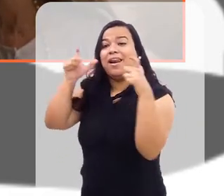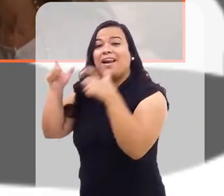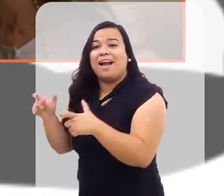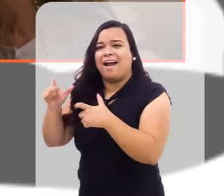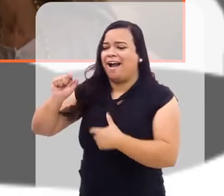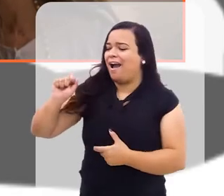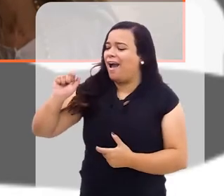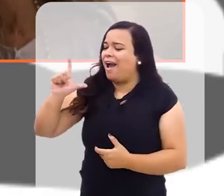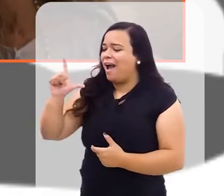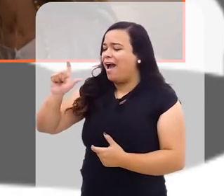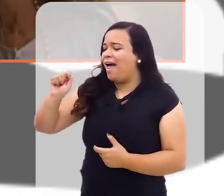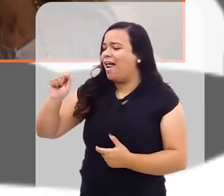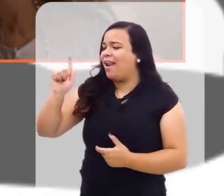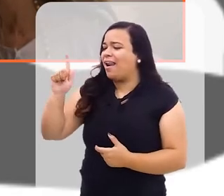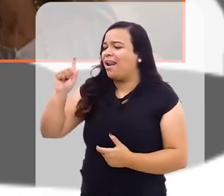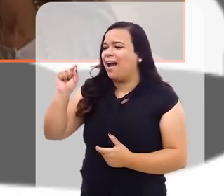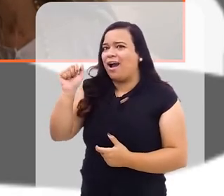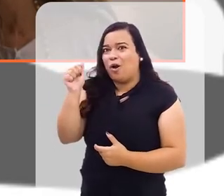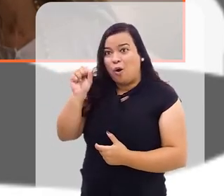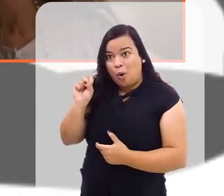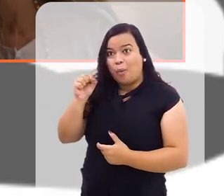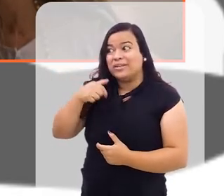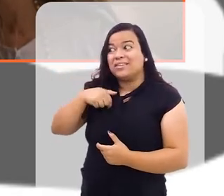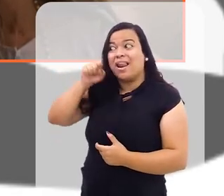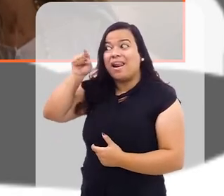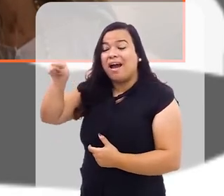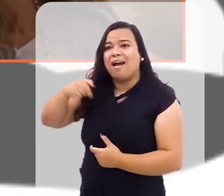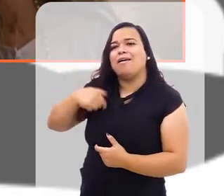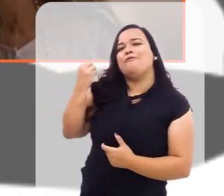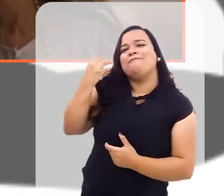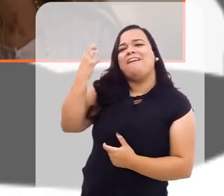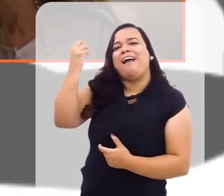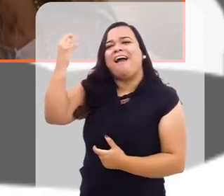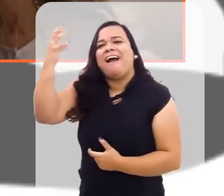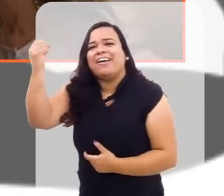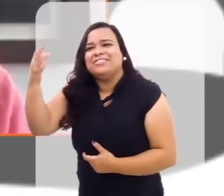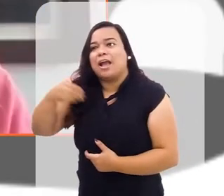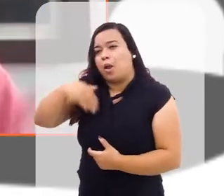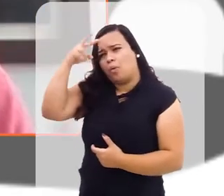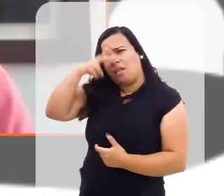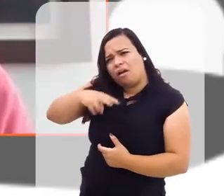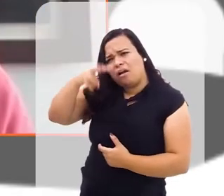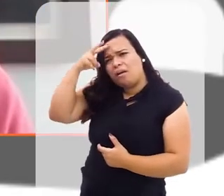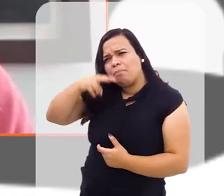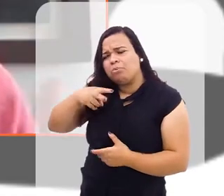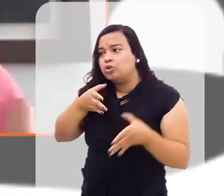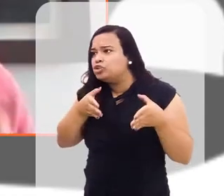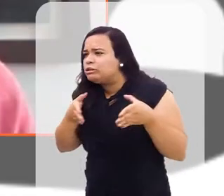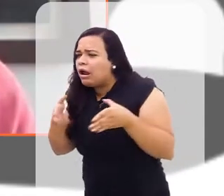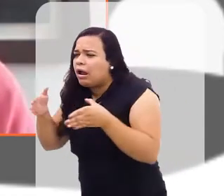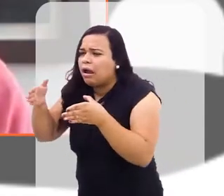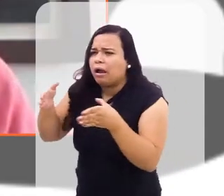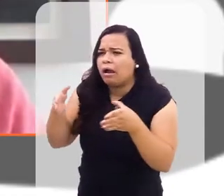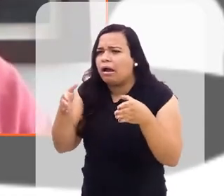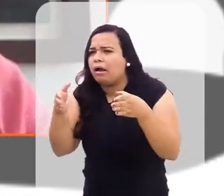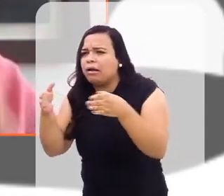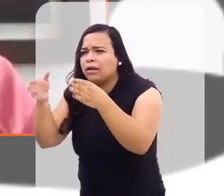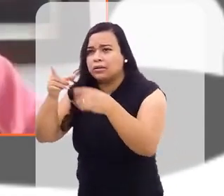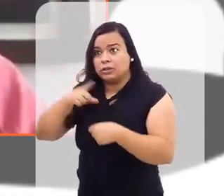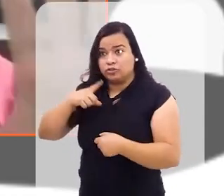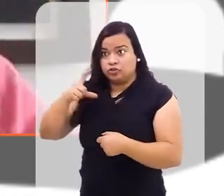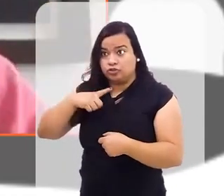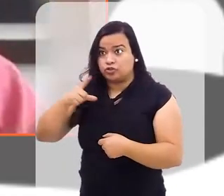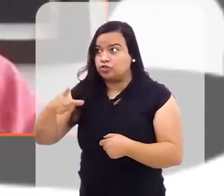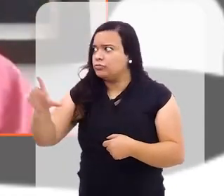porque numa viagem que eu fiz a Alagoas, eu lembro de estar cruzando aí numa estrada e